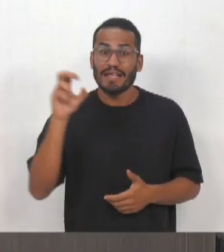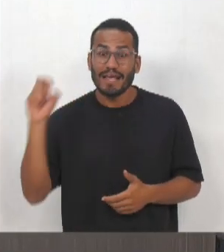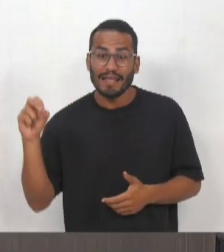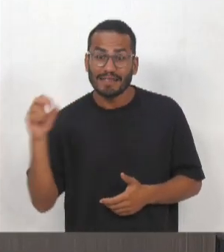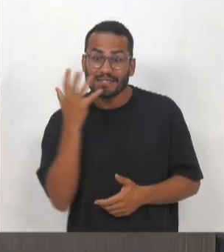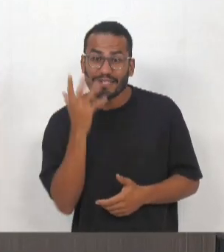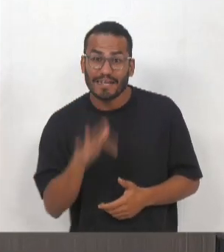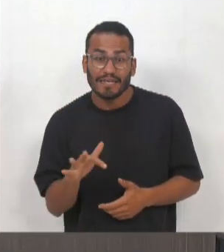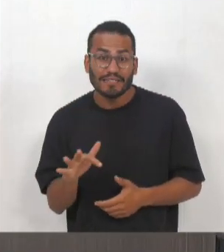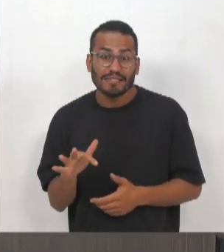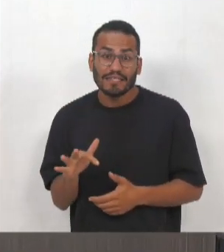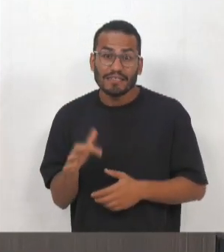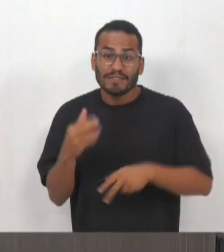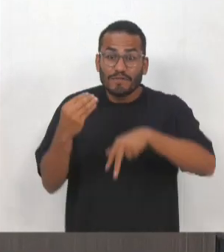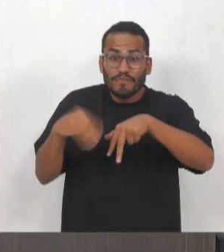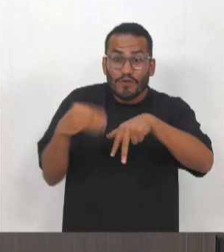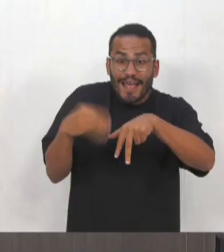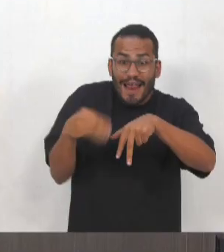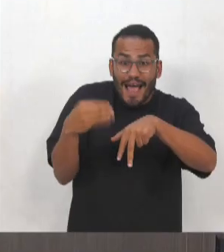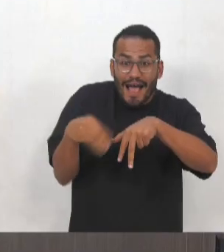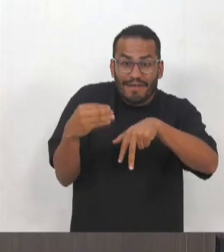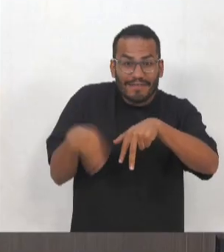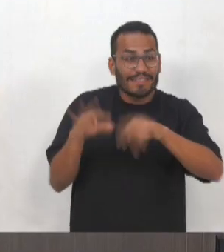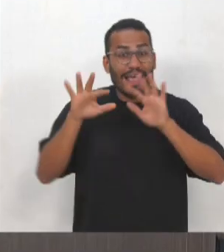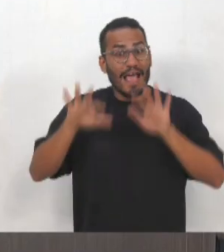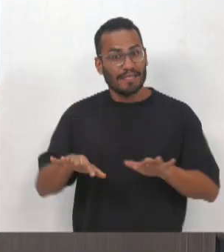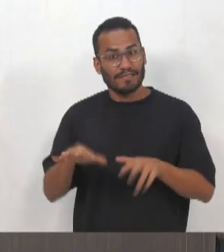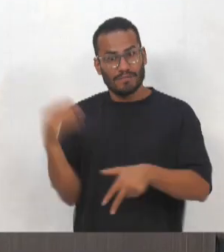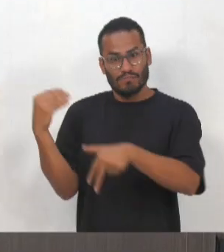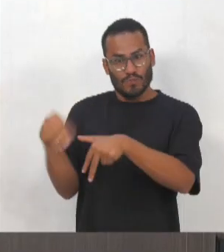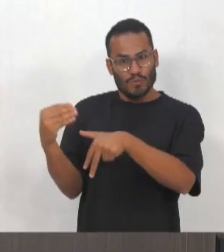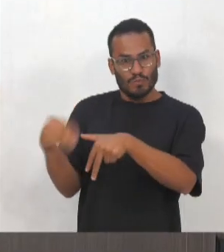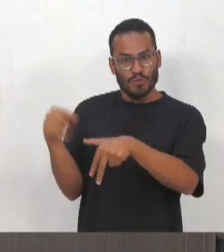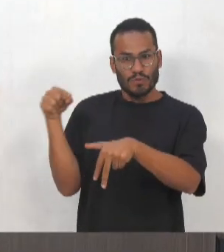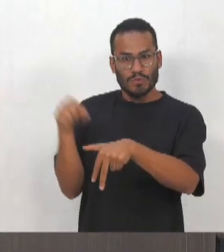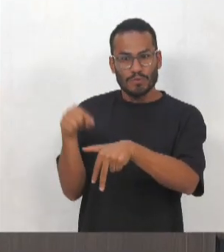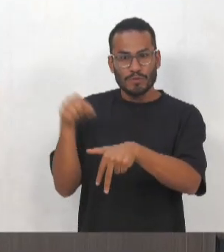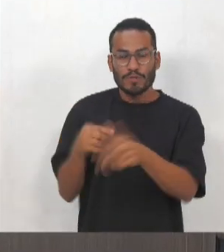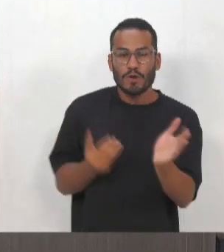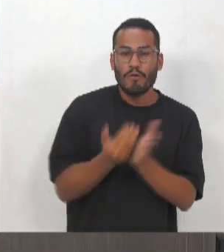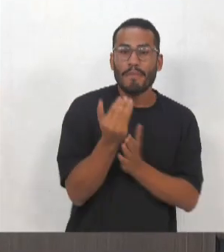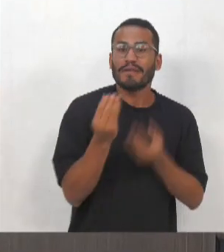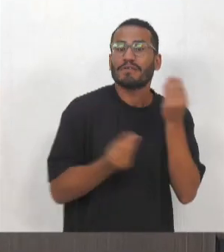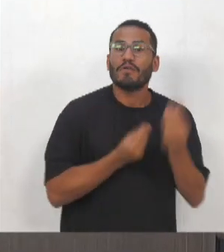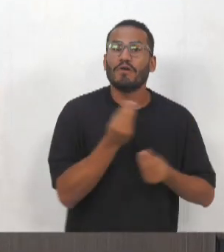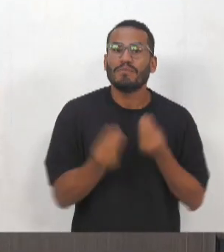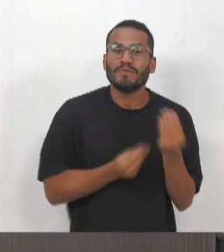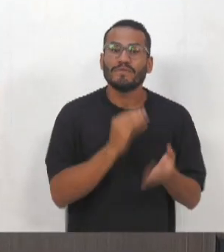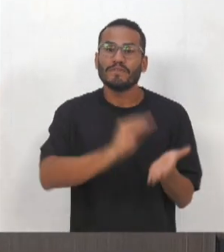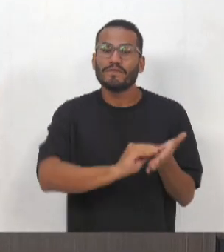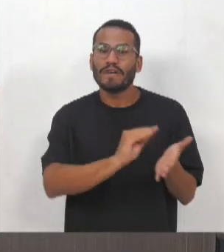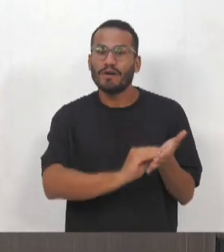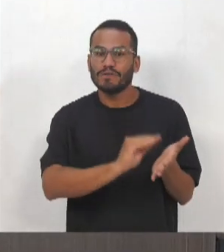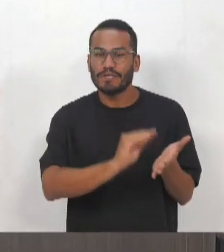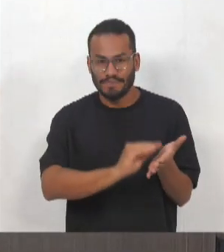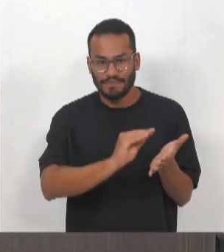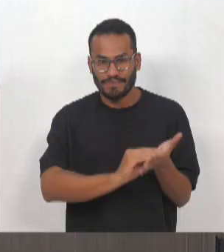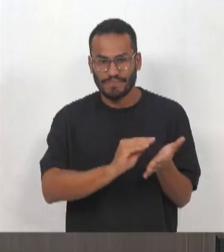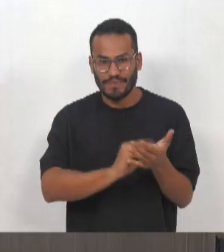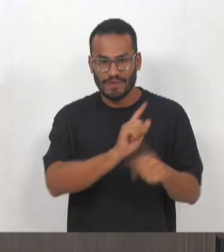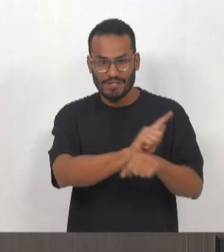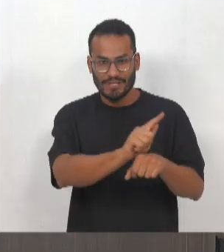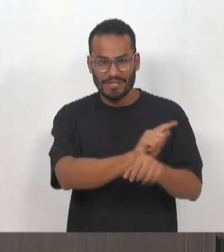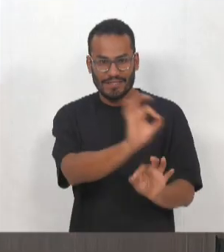crianças vulneráveis. Essa vulnerabilidade começa pela falta de